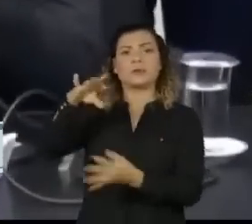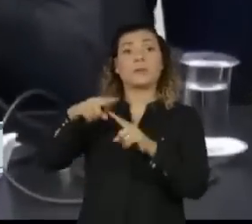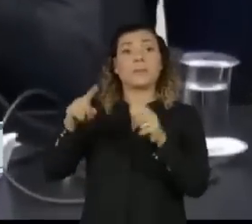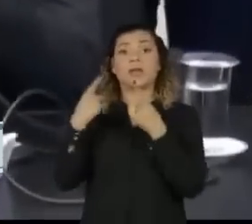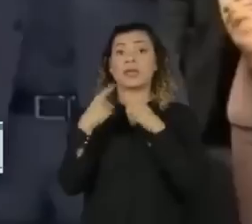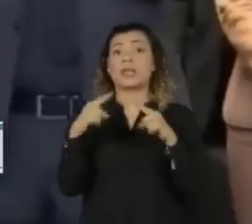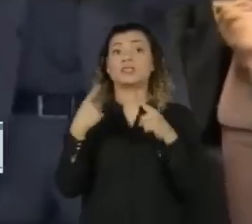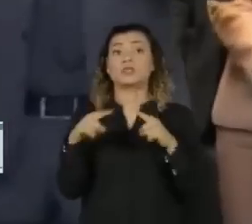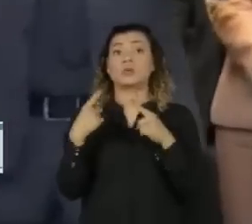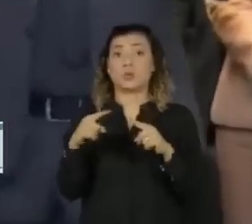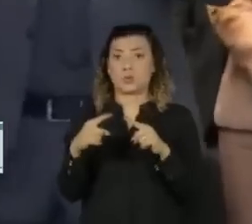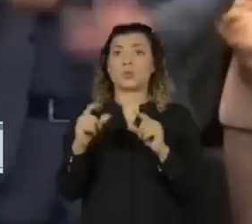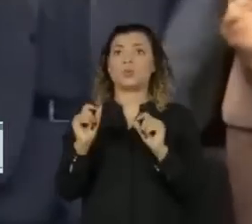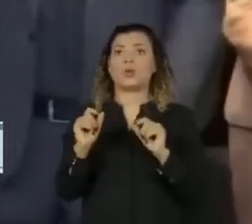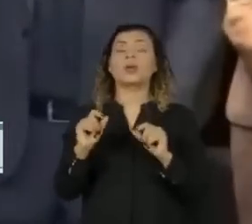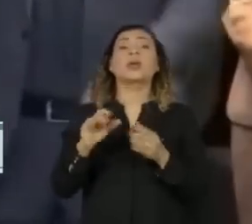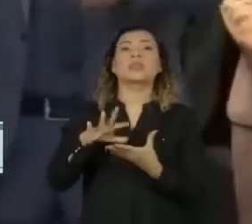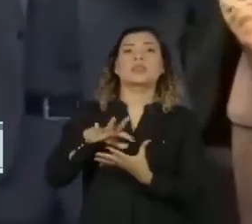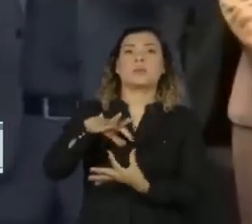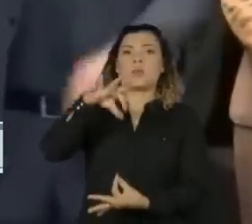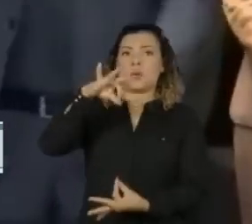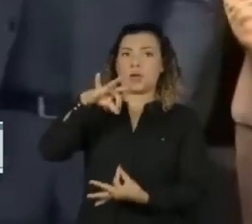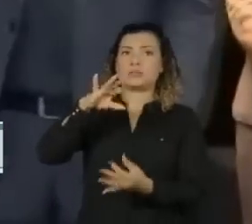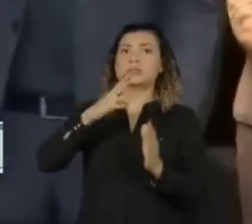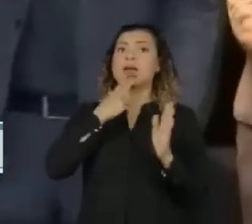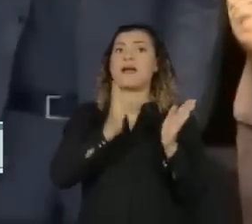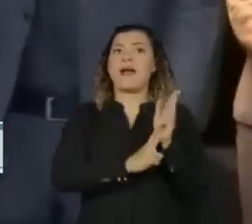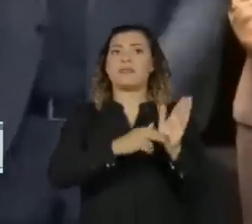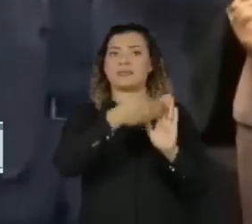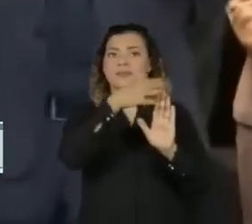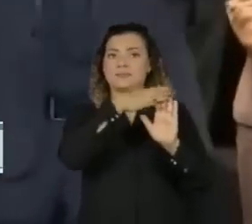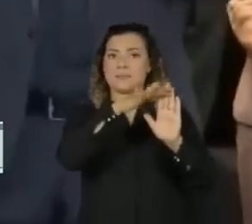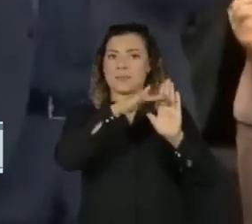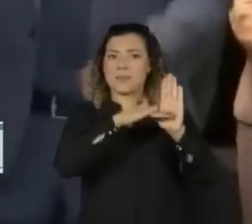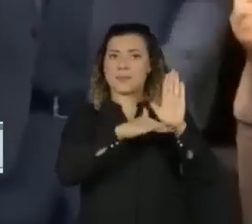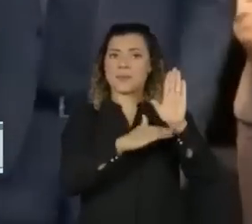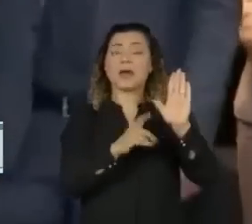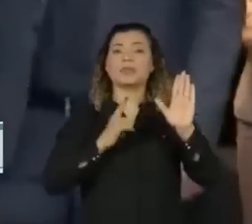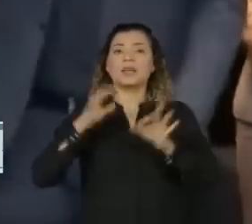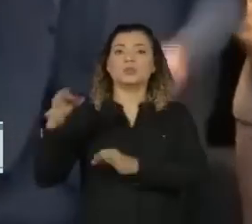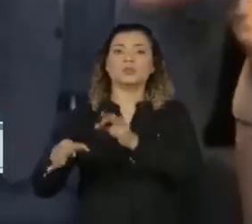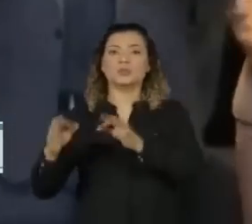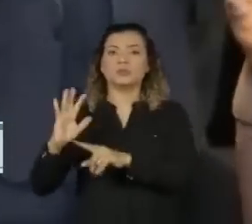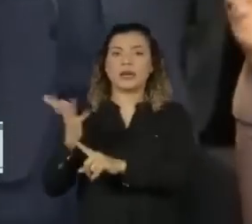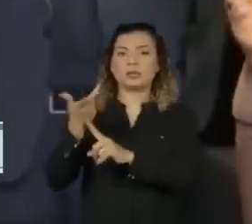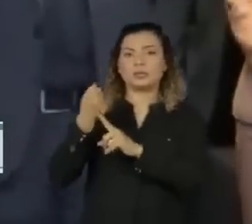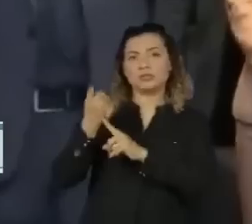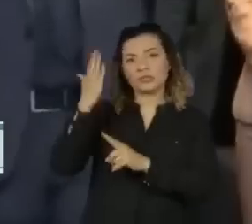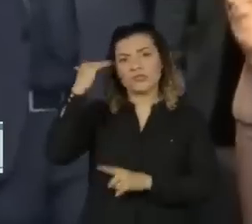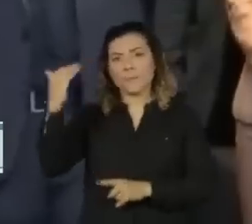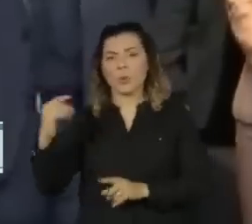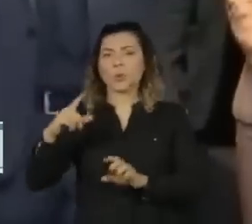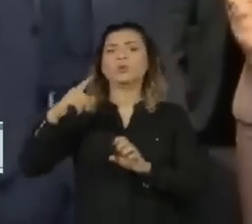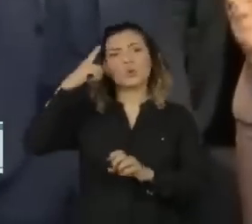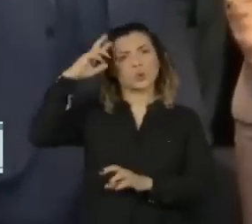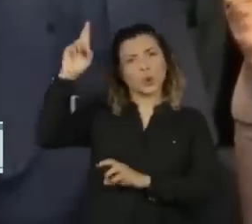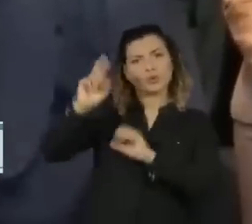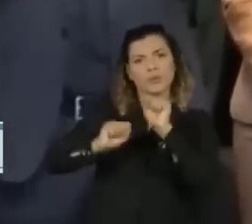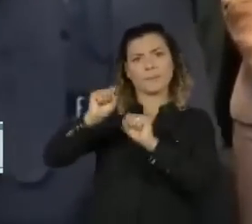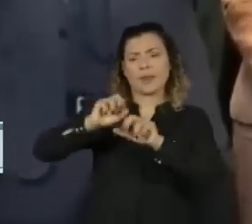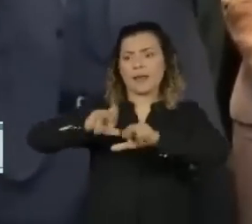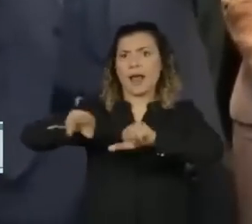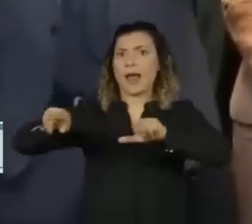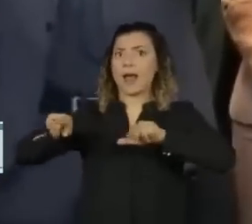criticou a carta em defesa do Estado Democrático de Direito. O documento é assinado por juristas, artistas, intelectuais e empresários e é